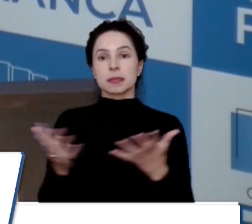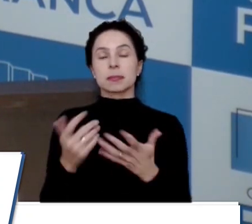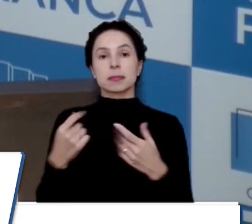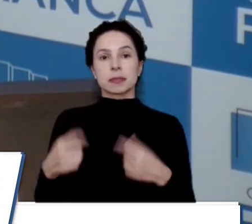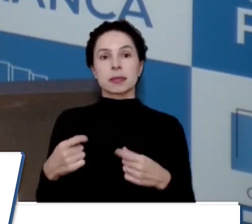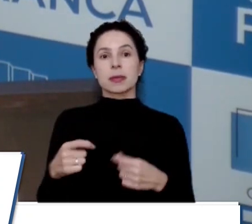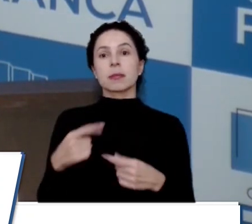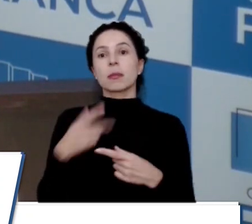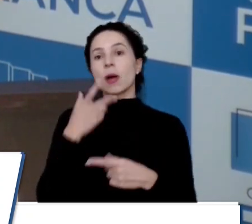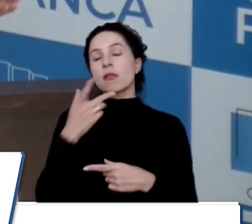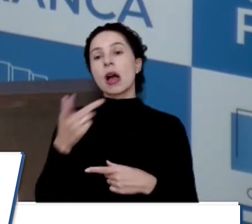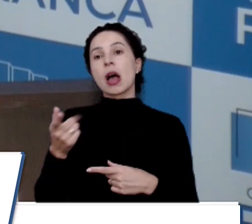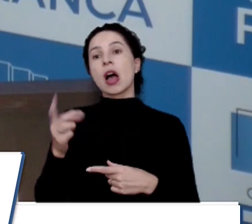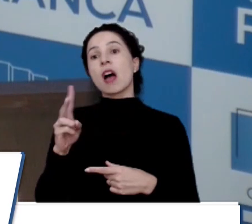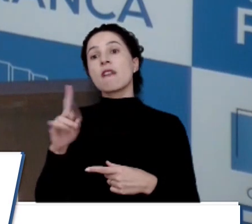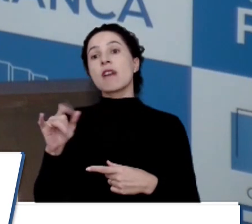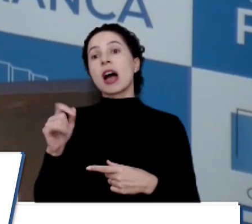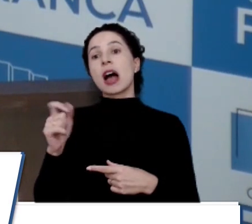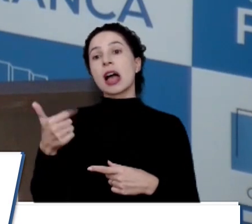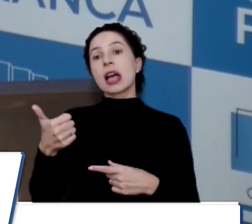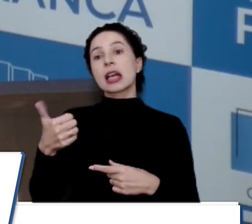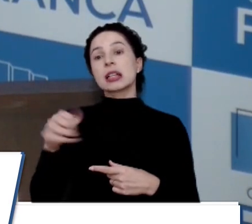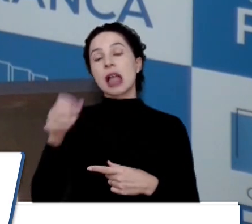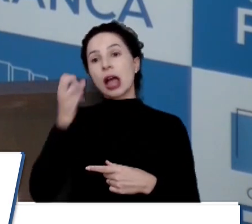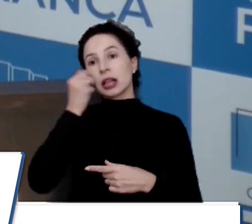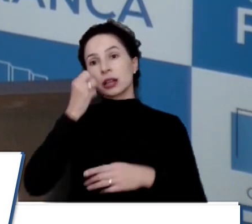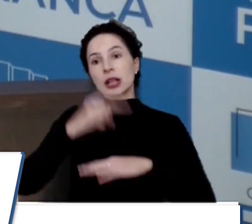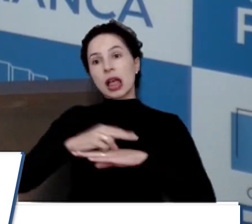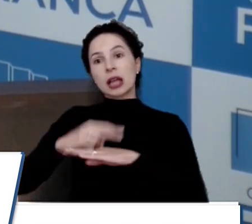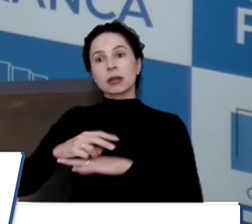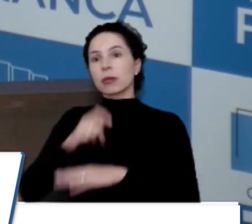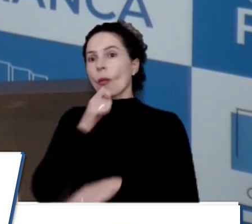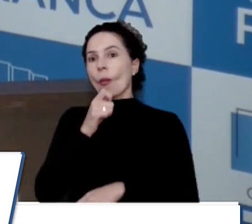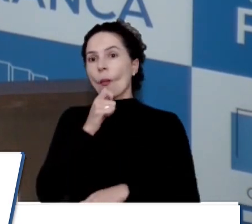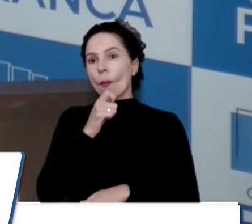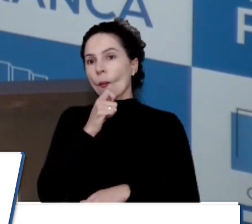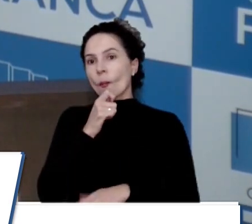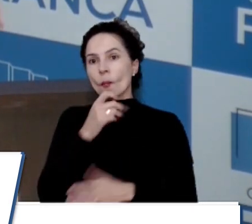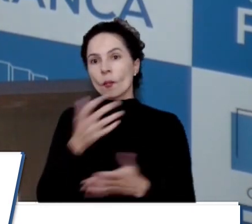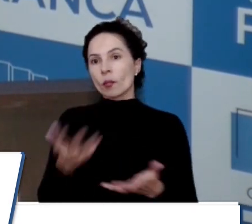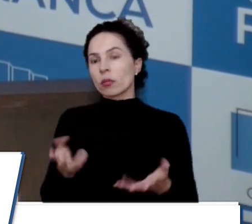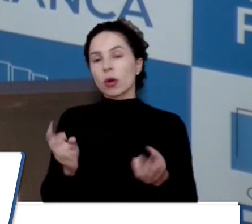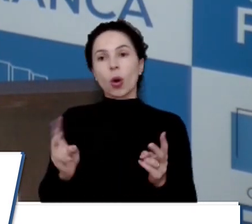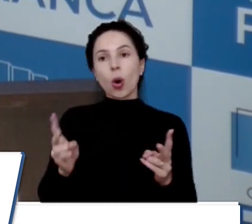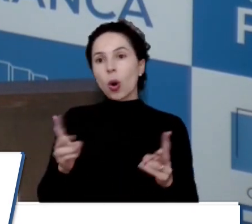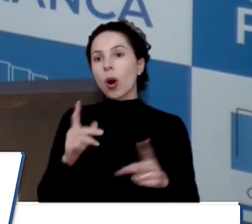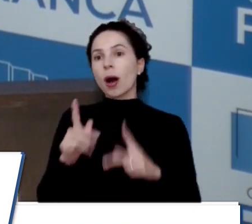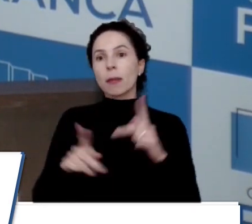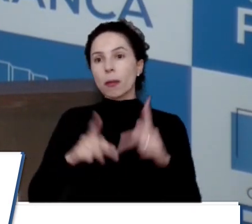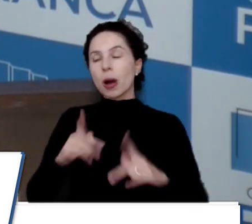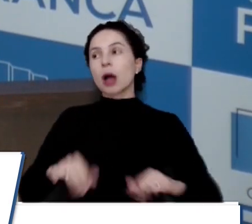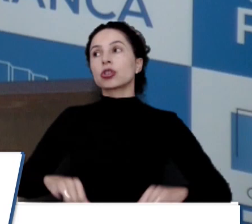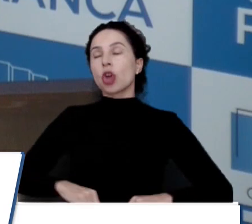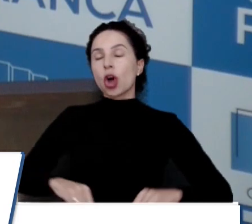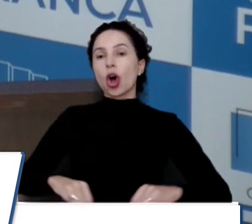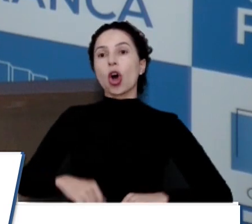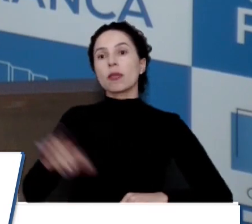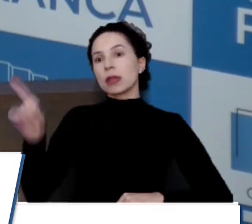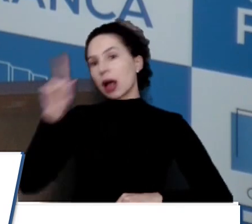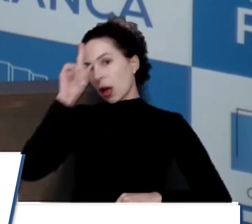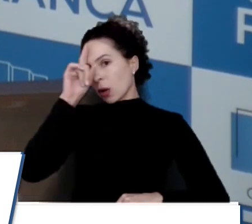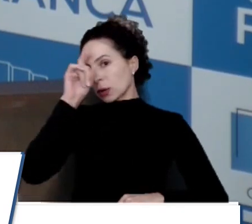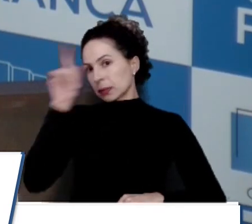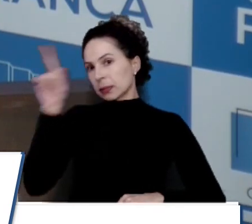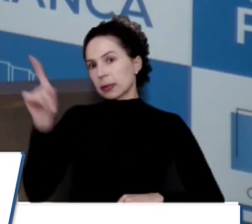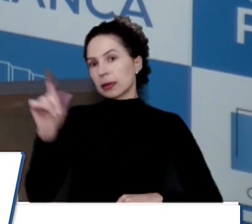aí que ia sair 10 leitos não saiu né e continua o povo sofrendo lá no pronto-socorro aos